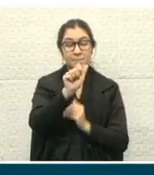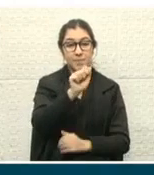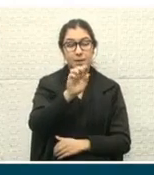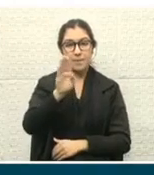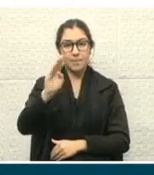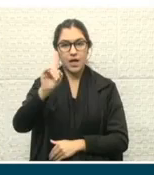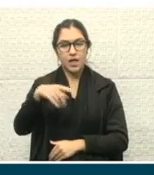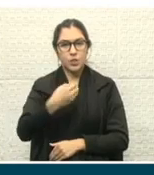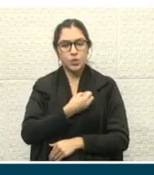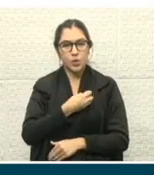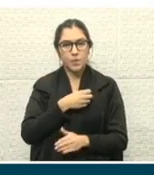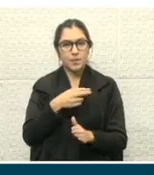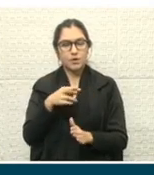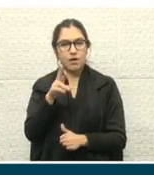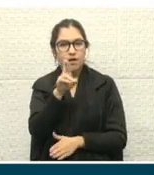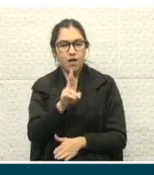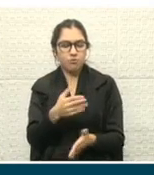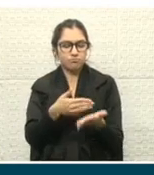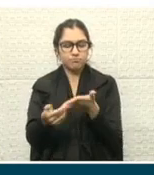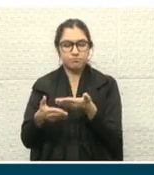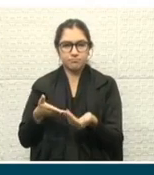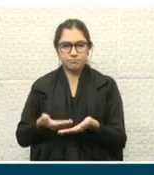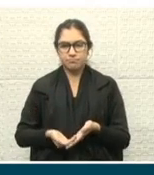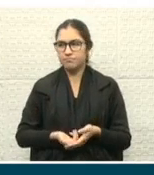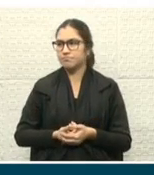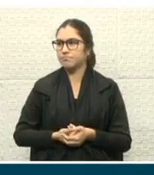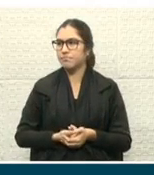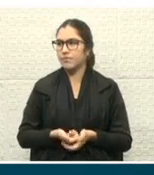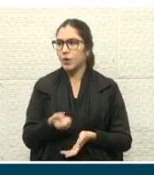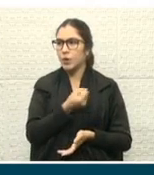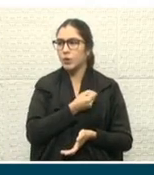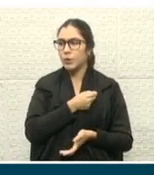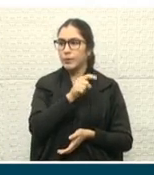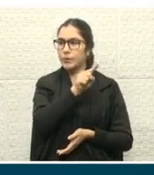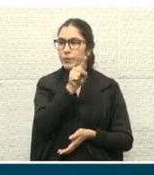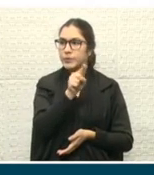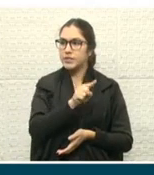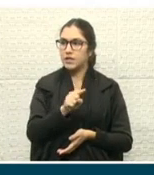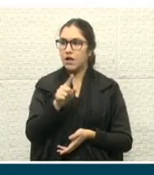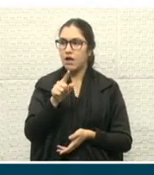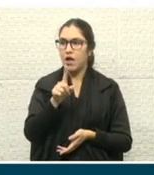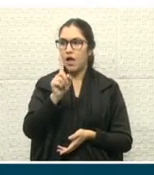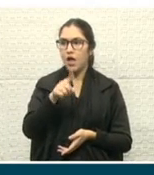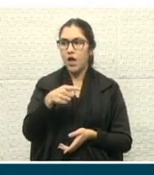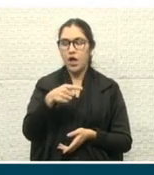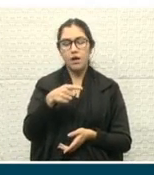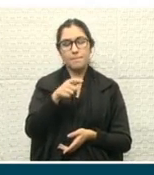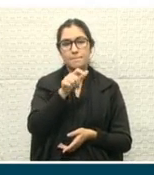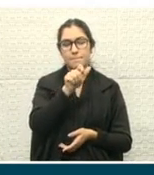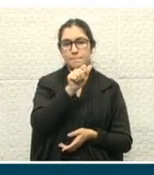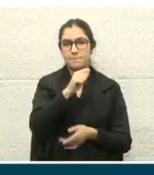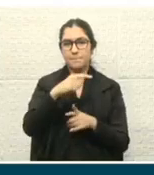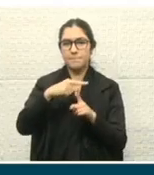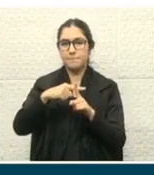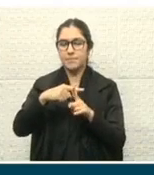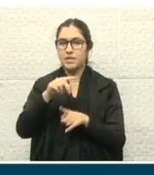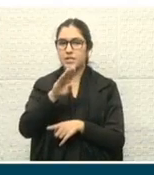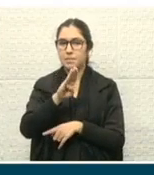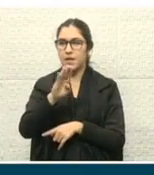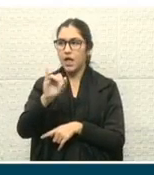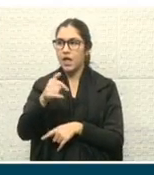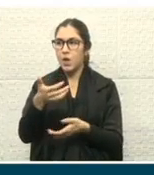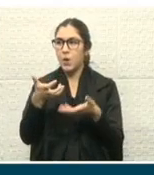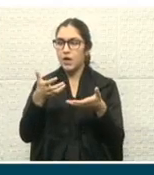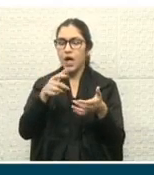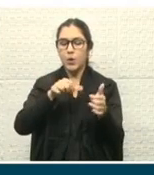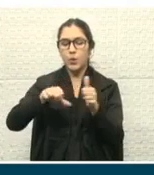são números reais quaisquer. O número Z é o número A mais BI. E eu quero que